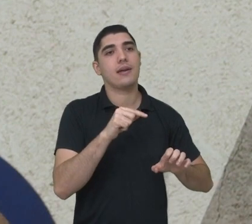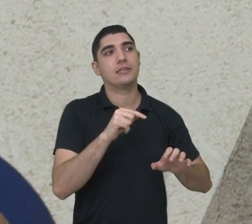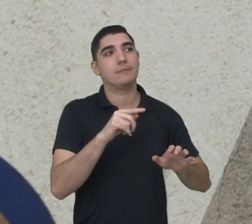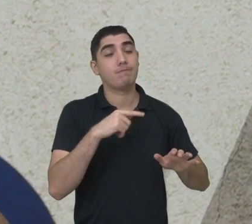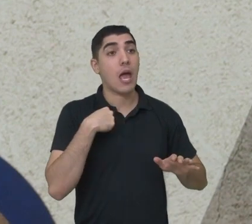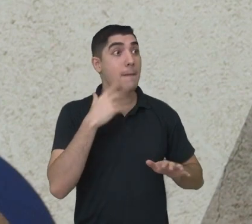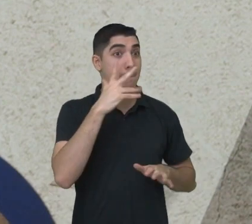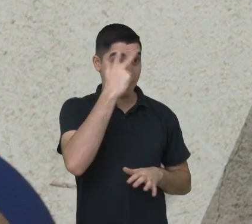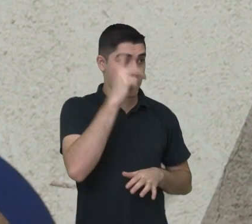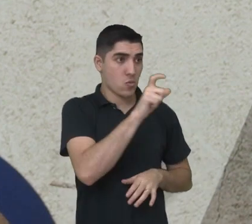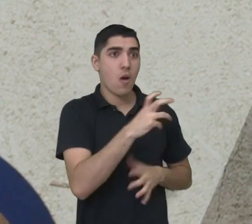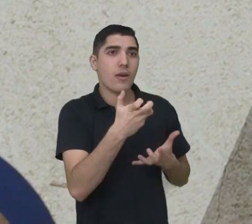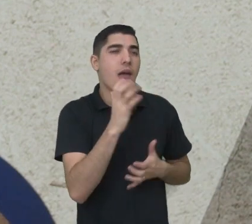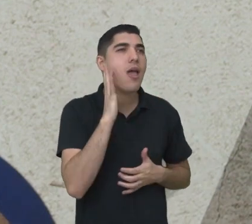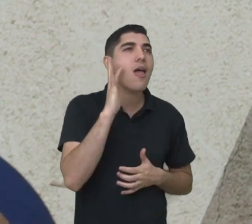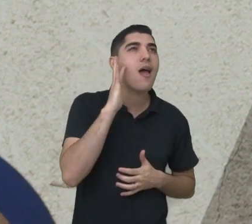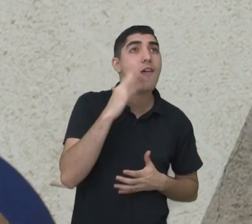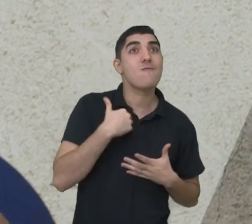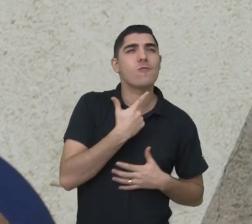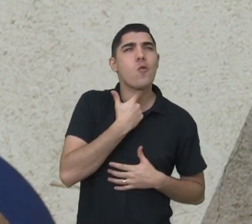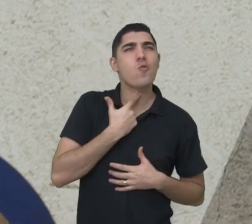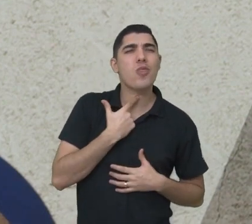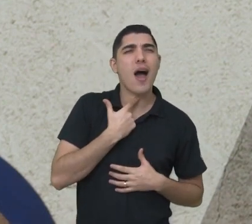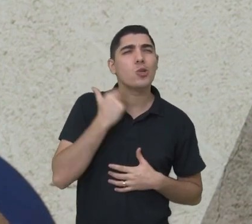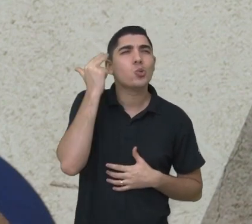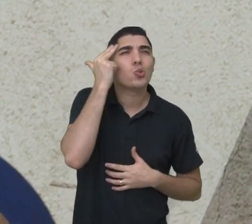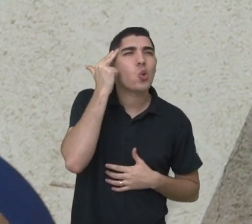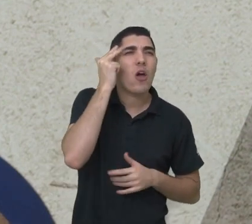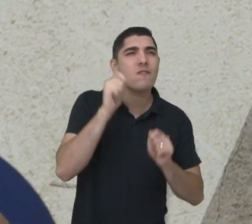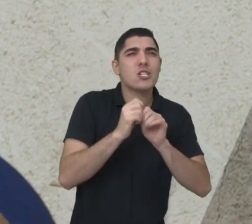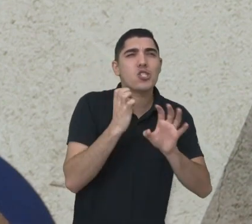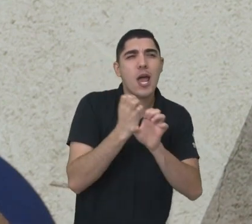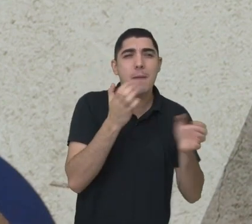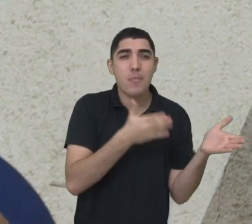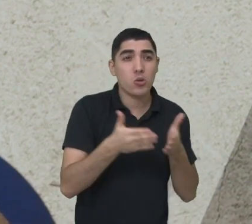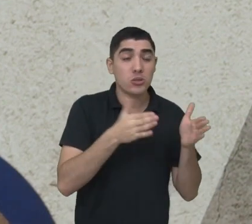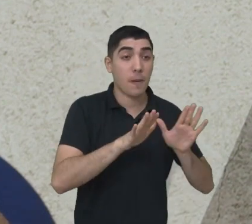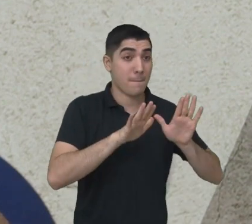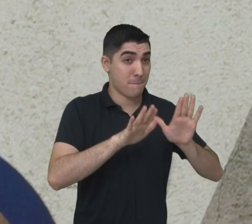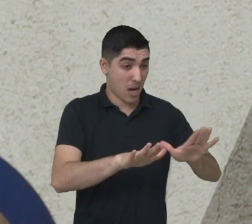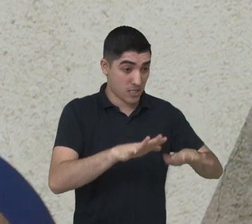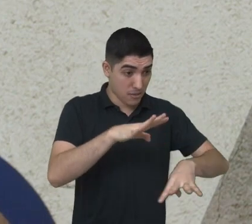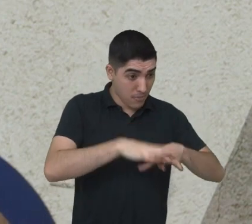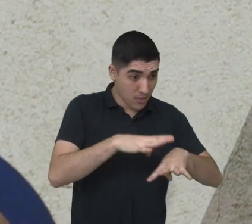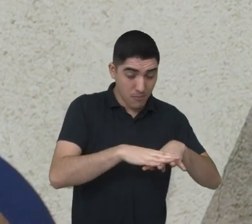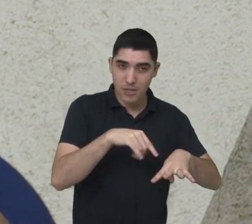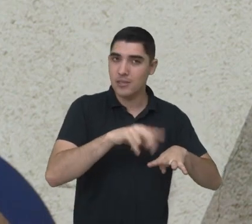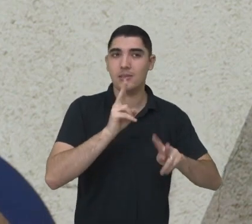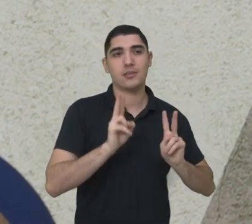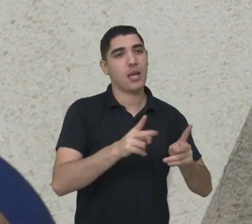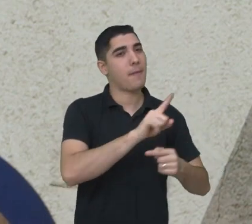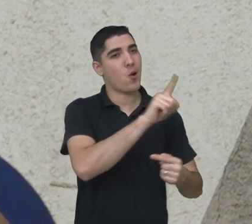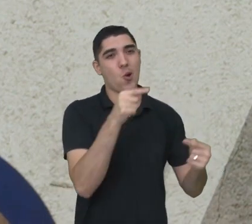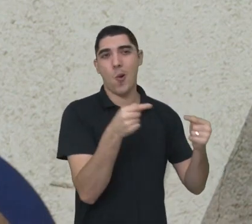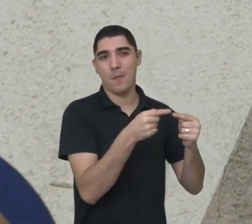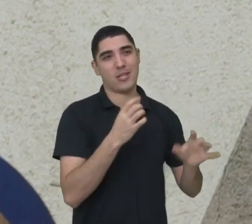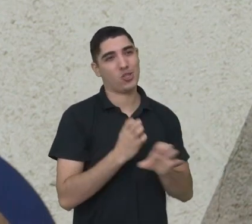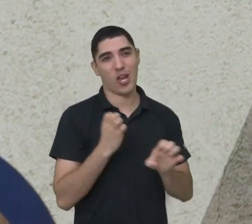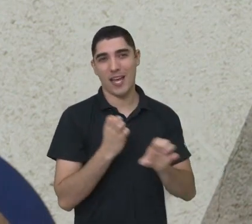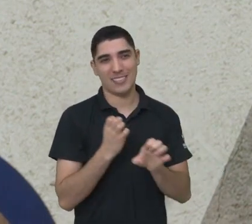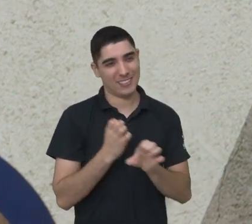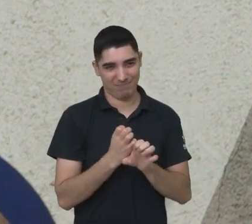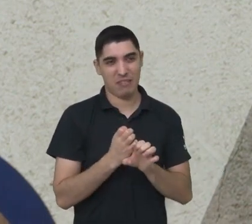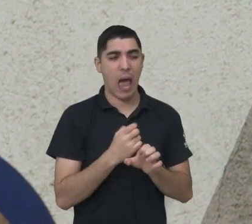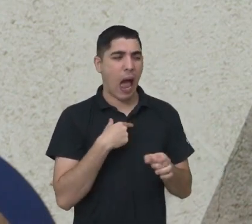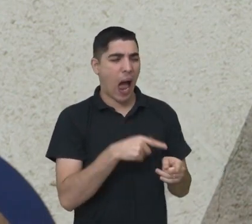fazer engenharia da produção. Né, exatas, a área de exatas, ela sempre estará atrelada, como, à engenharia, não tem como, né,